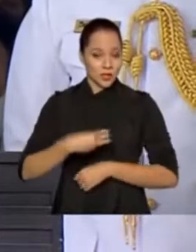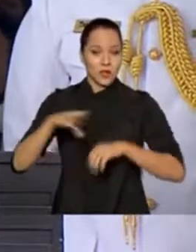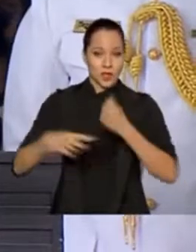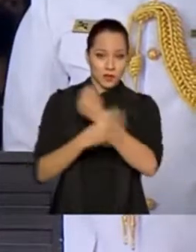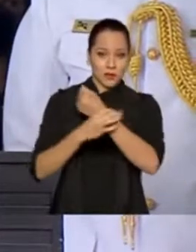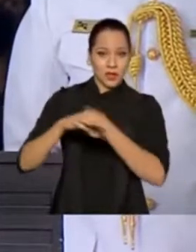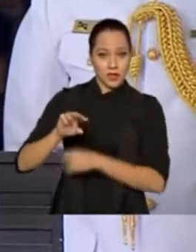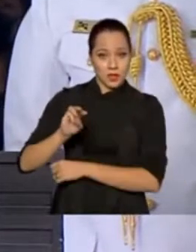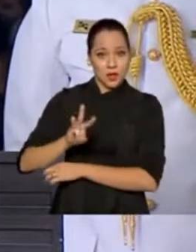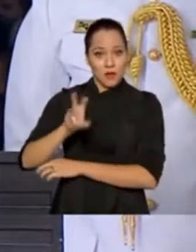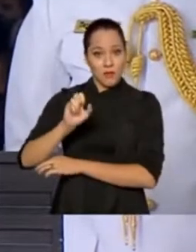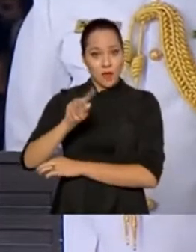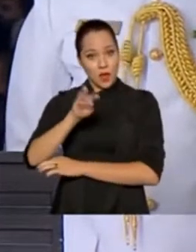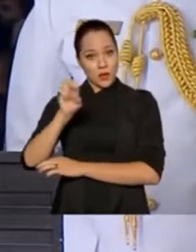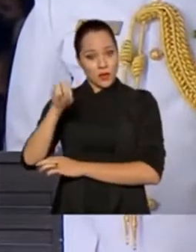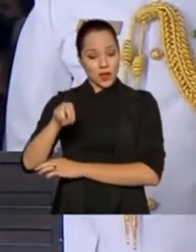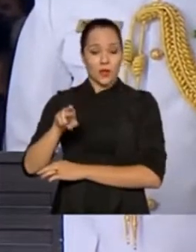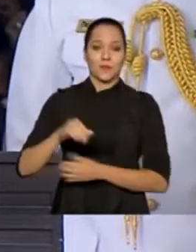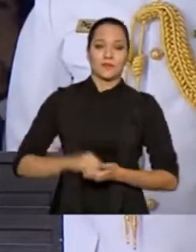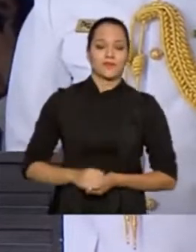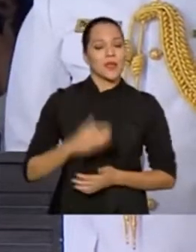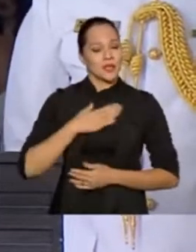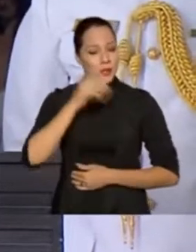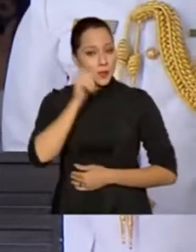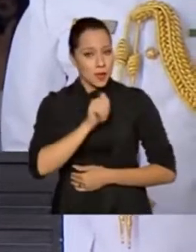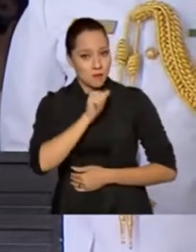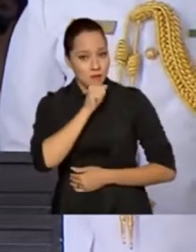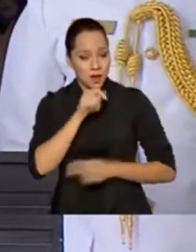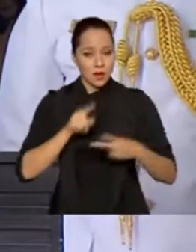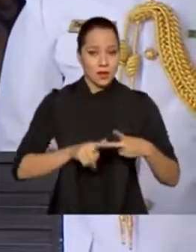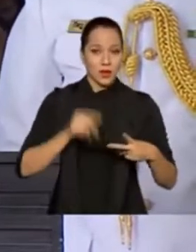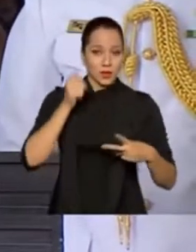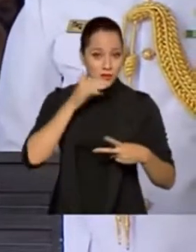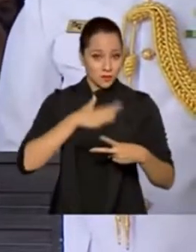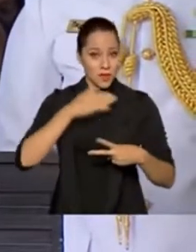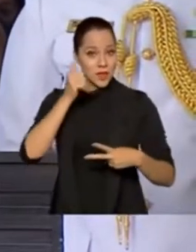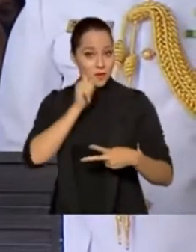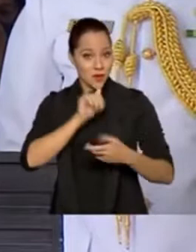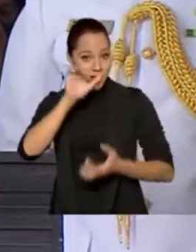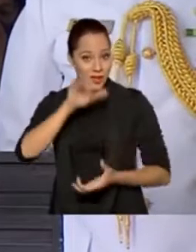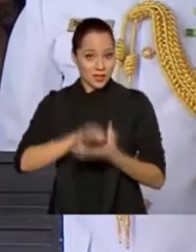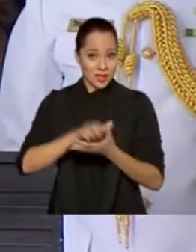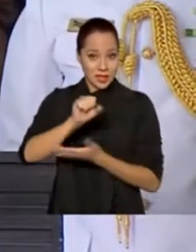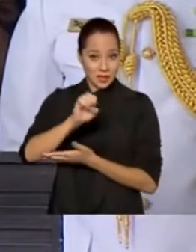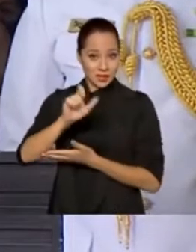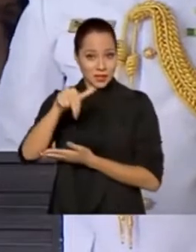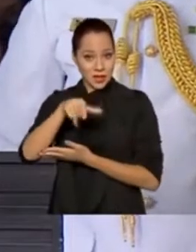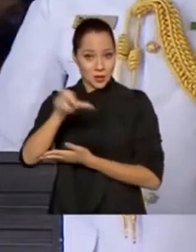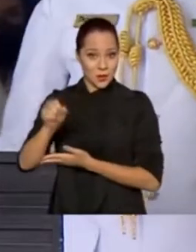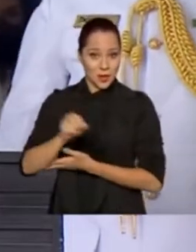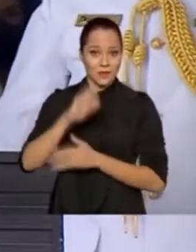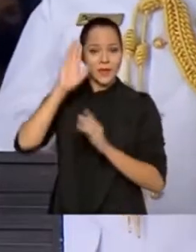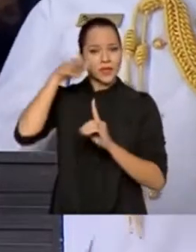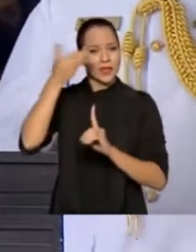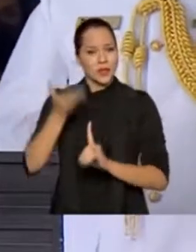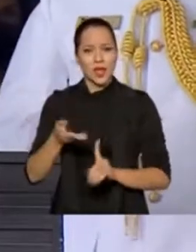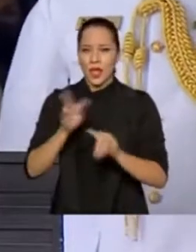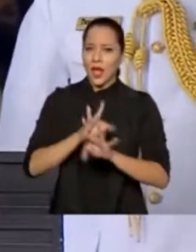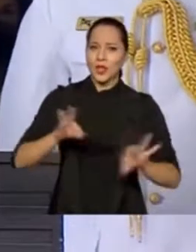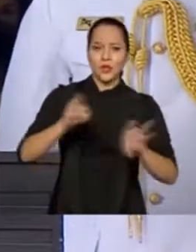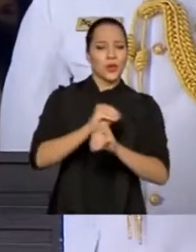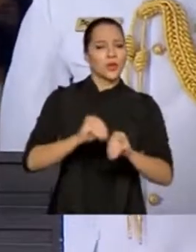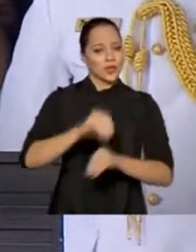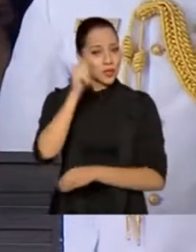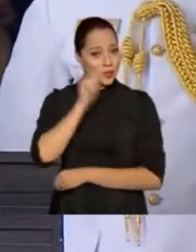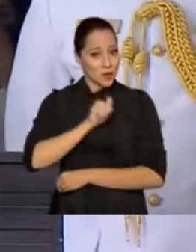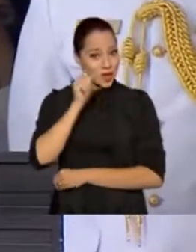Neto, de minha mãe Sulaí e de minha querida esposa Selma, saudar a todas as aguerridas